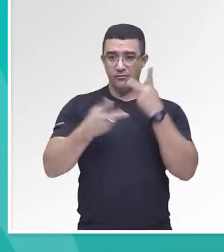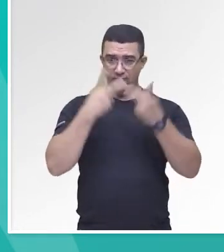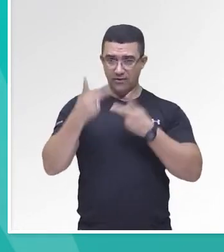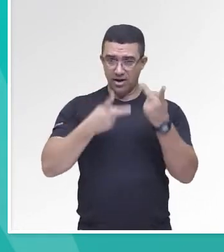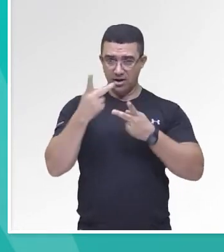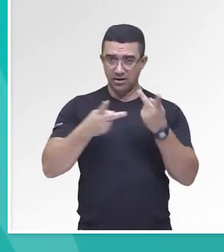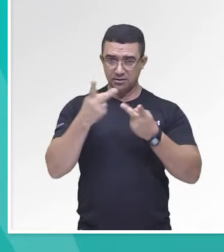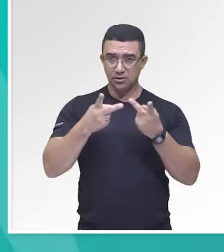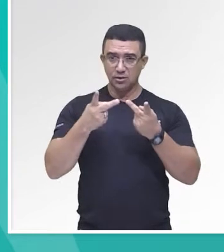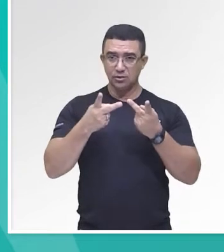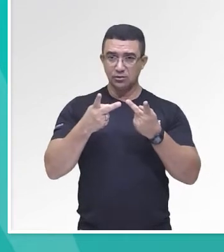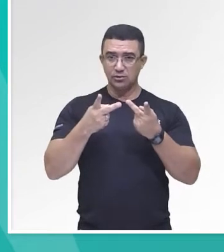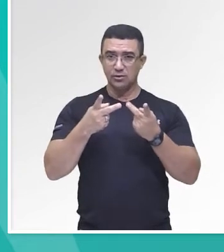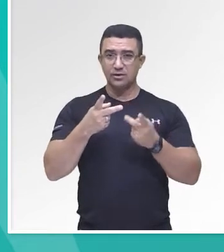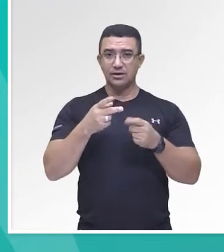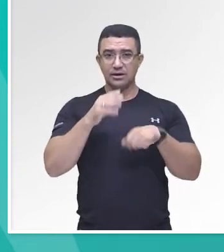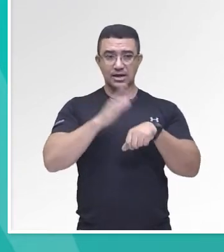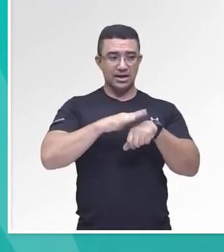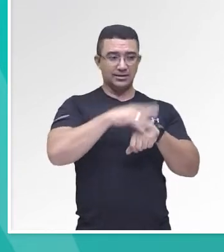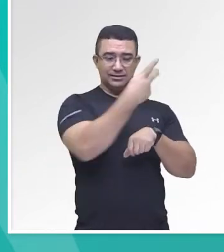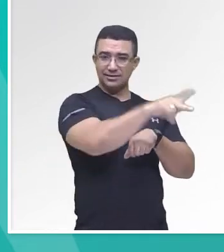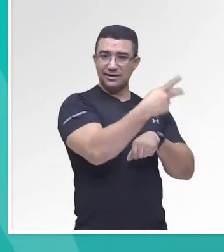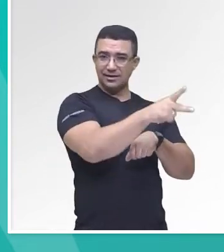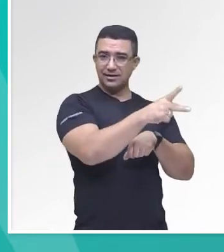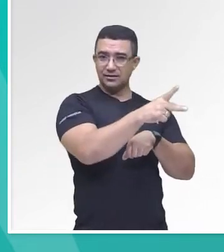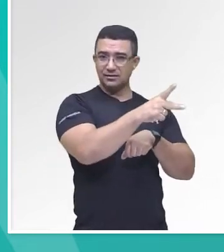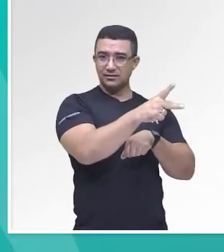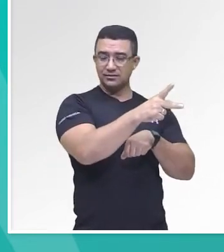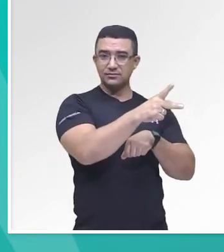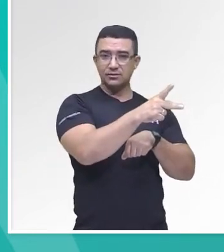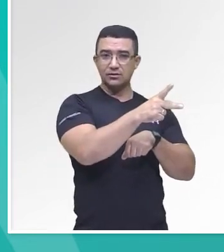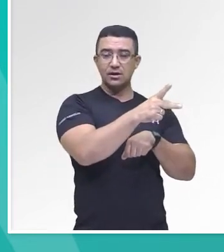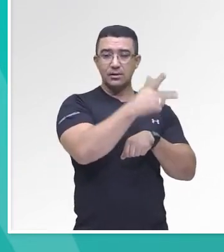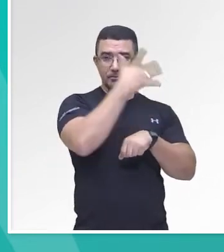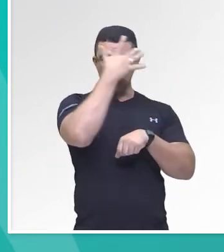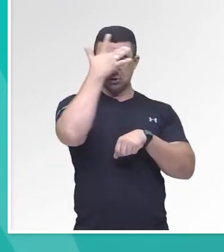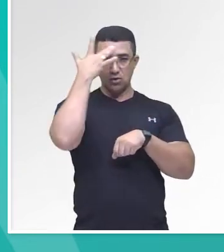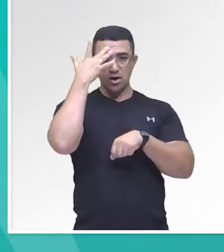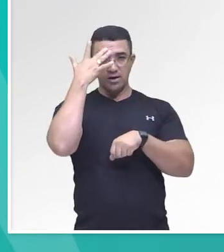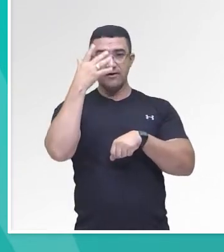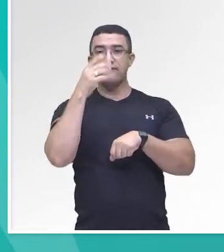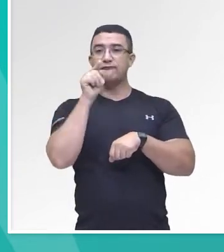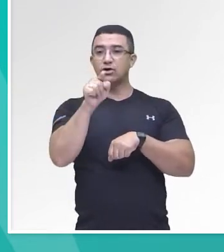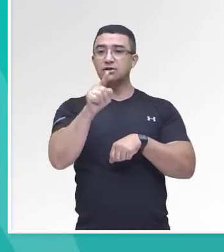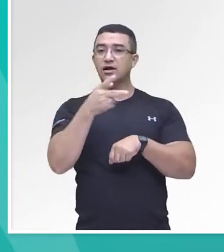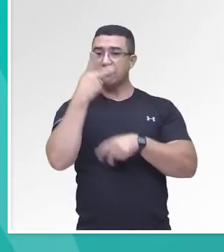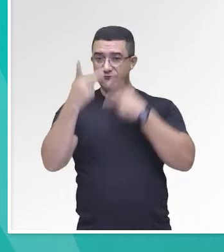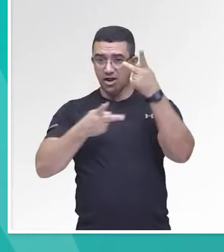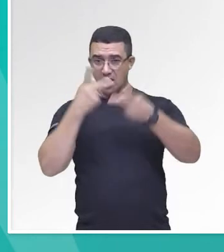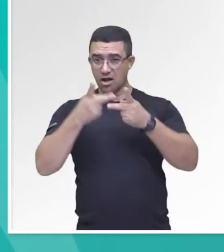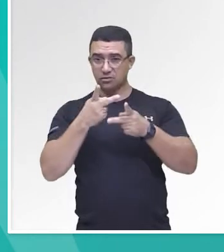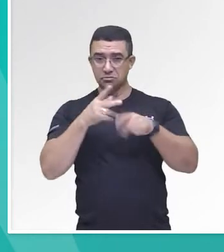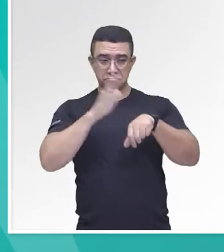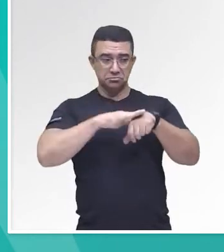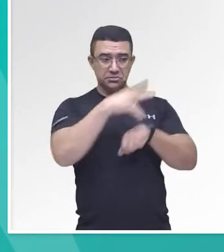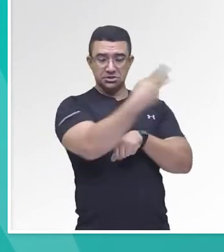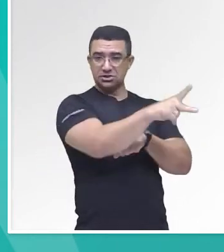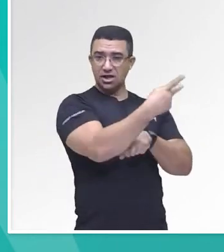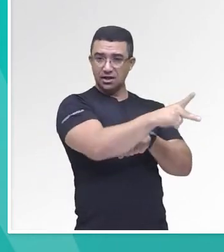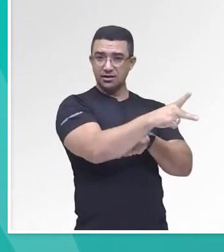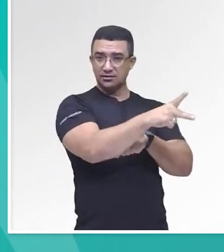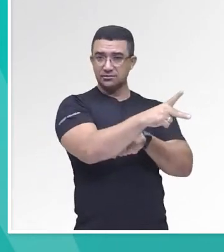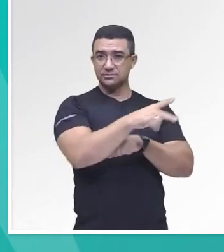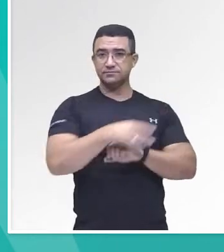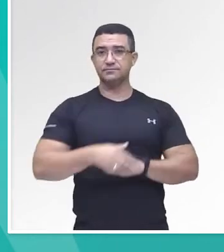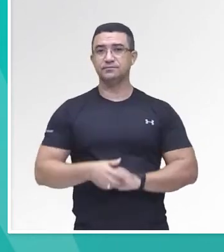da posse, né, pertence à pessoa de quem estamos falando, né? Então, numa dimensão discursiva, existem essas dimensões,